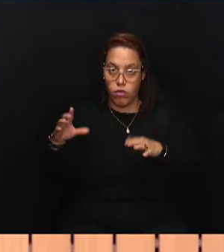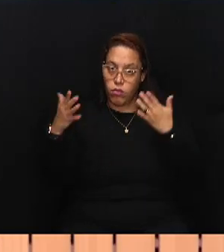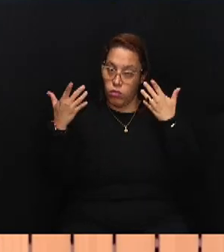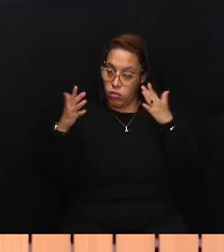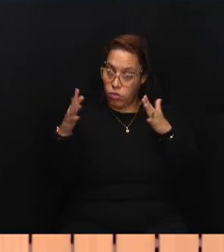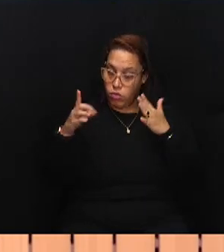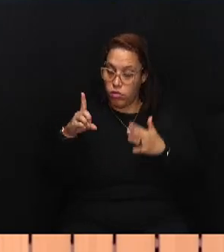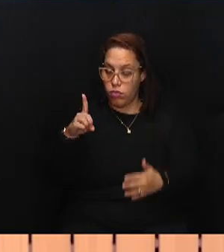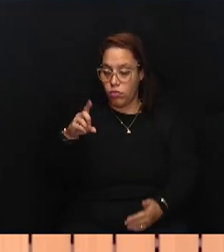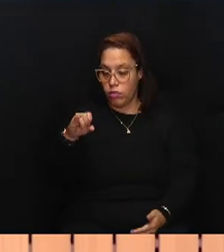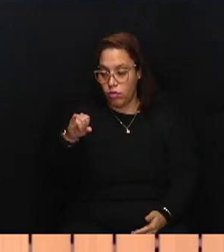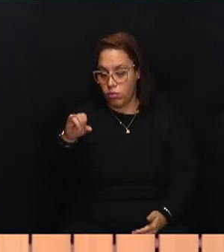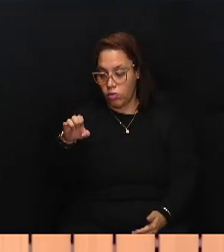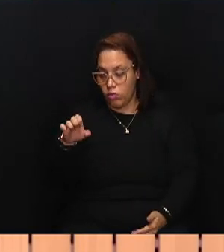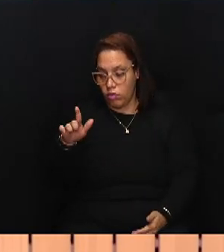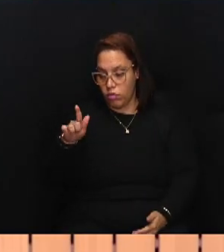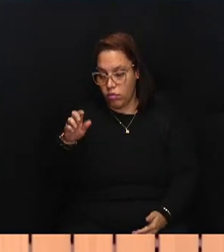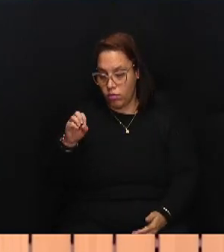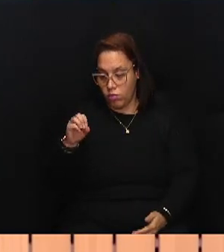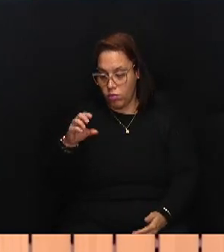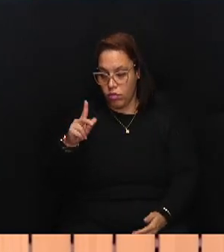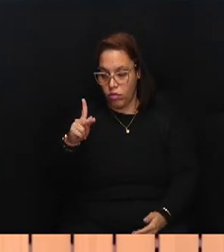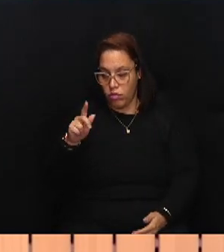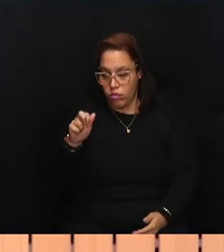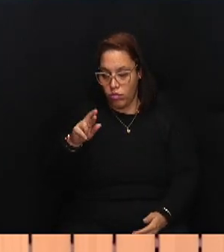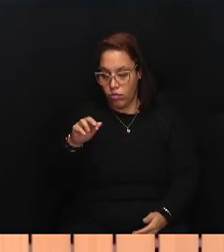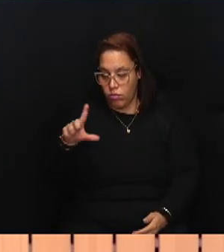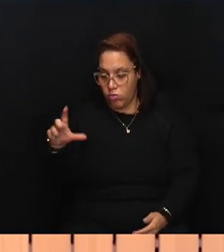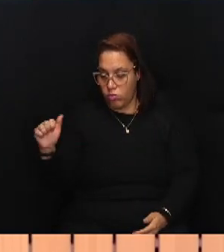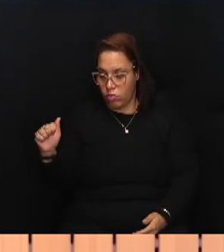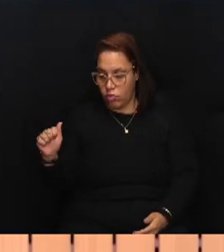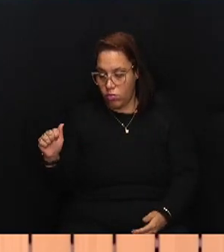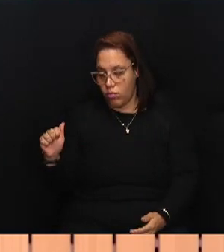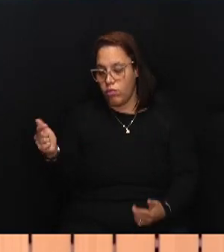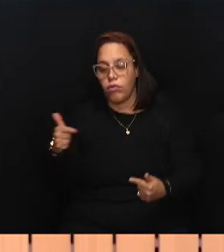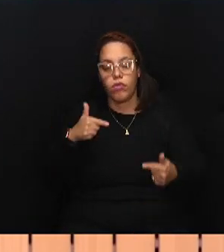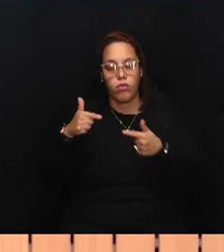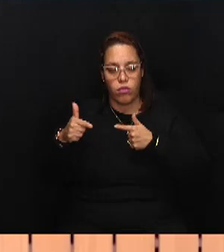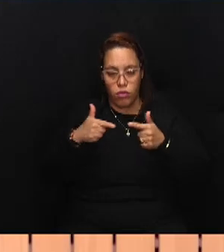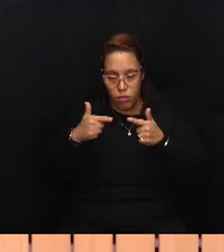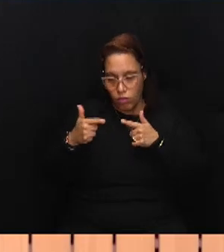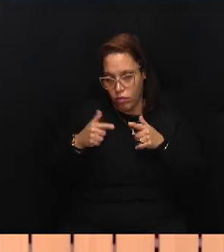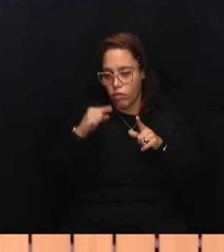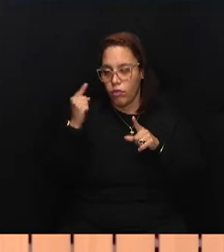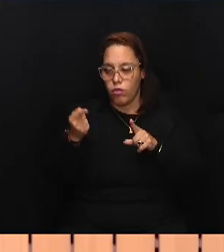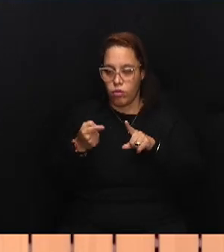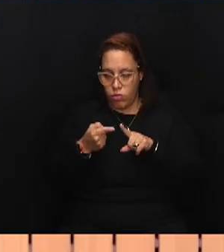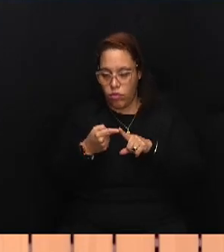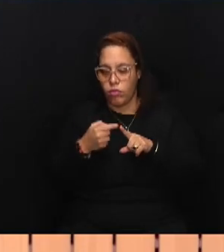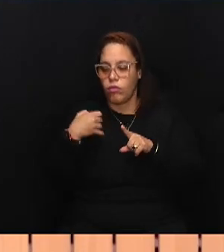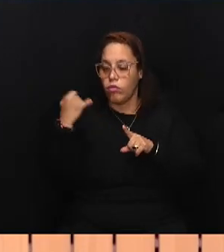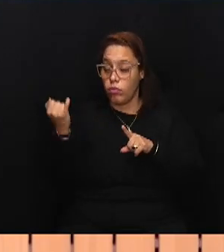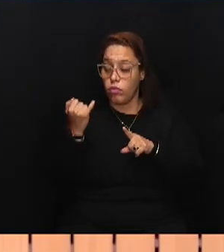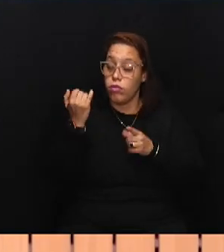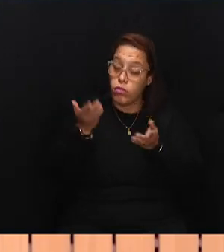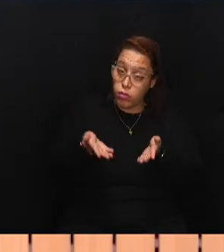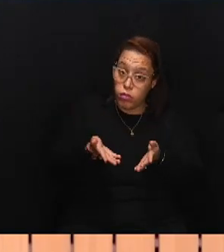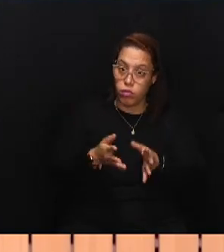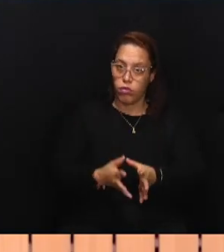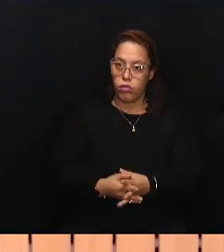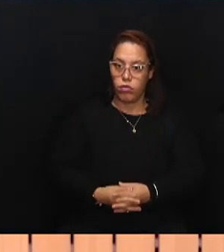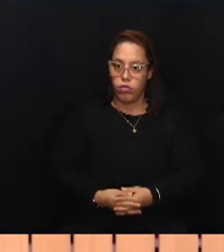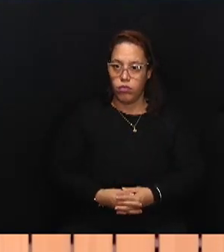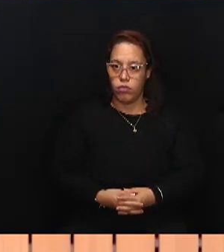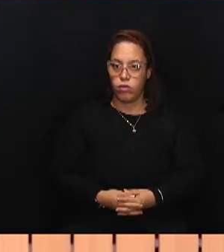o Diego, a Carla, porque a gente tem trabalhado com esse objetivo e a importância disso. E